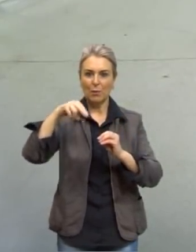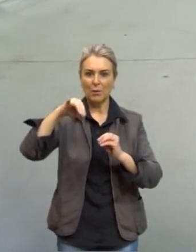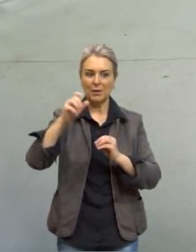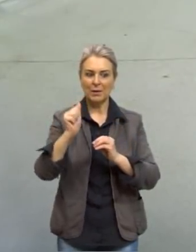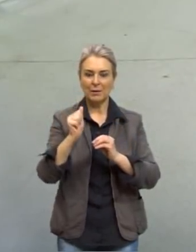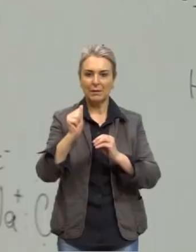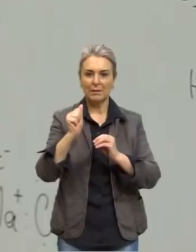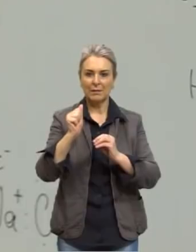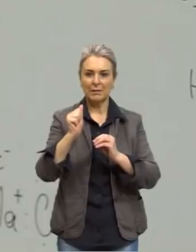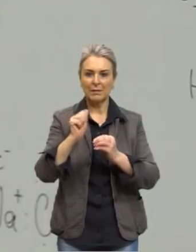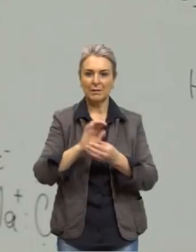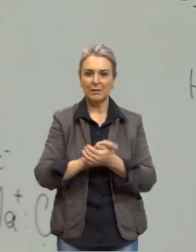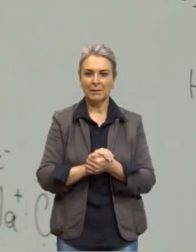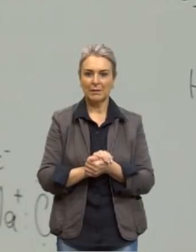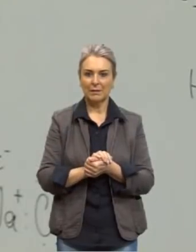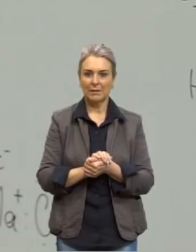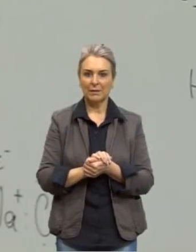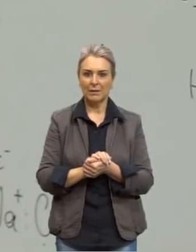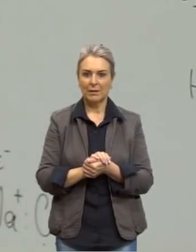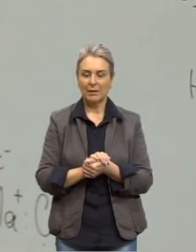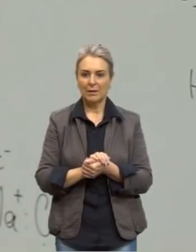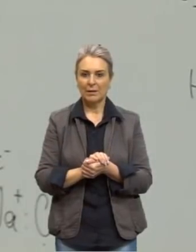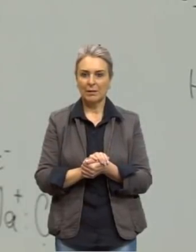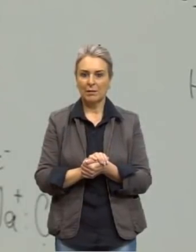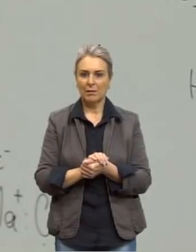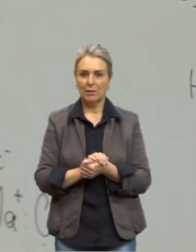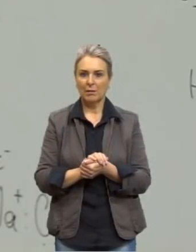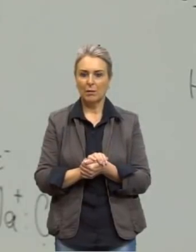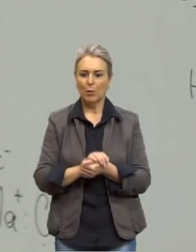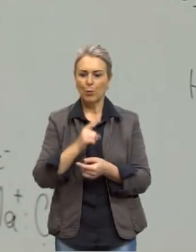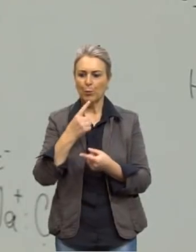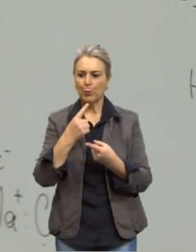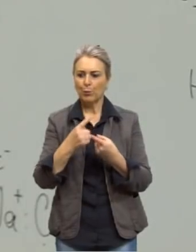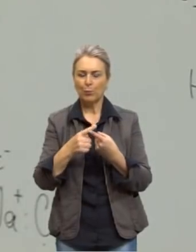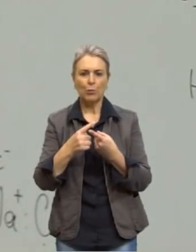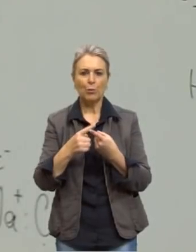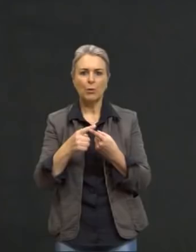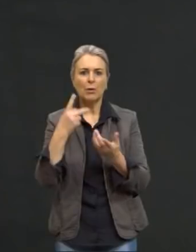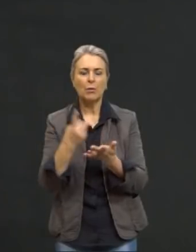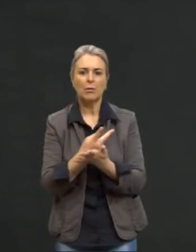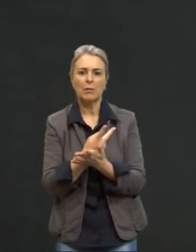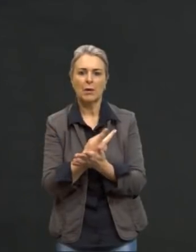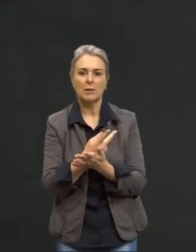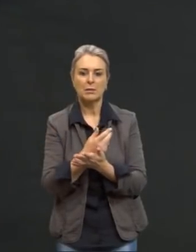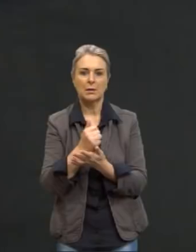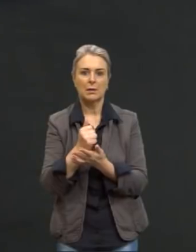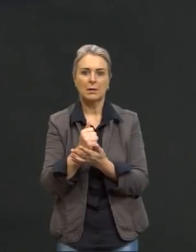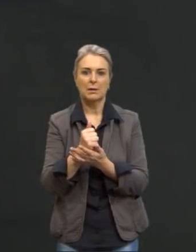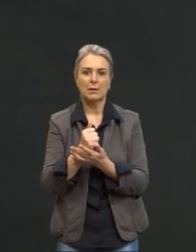e é só que o que que acontece no caso da amônia